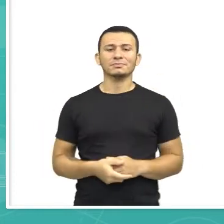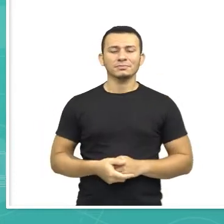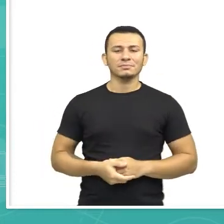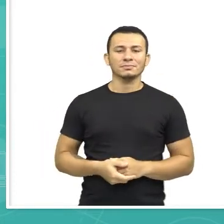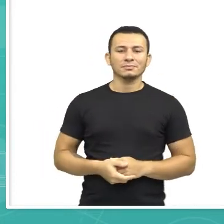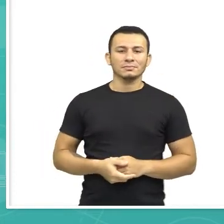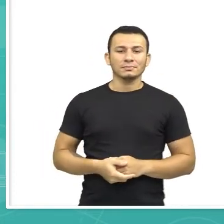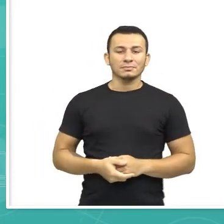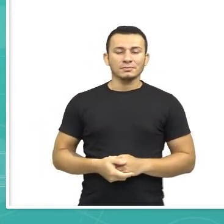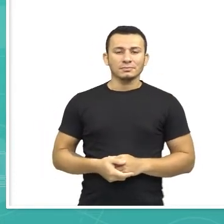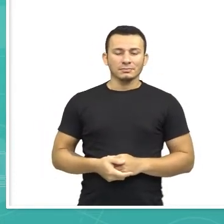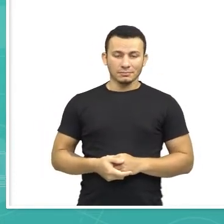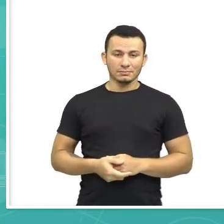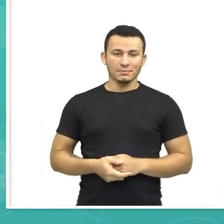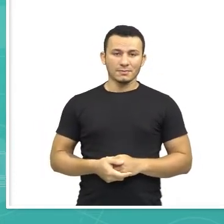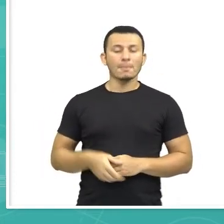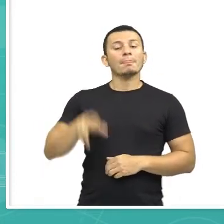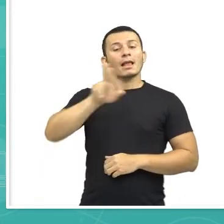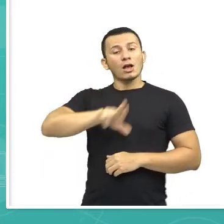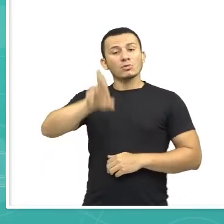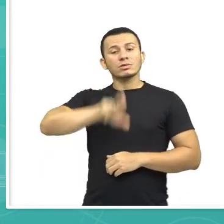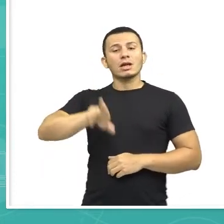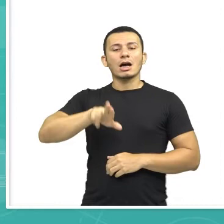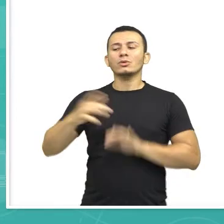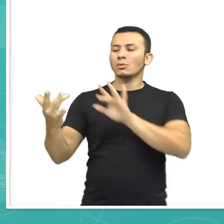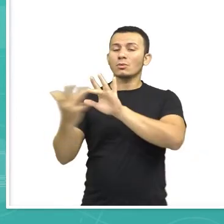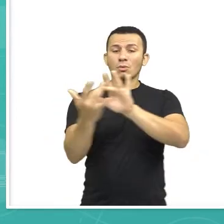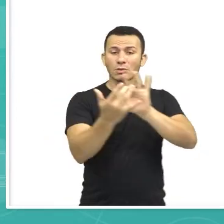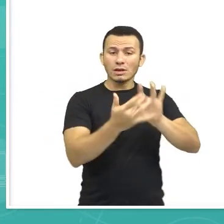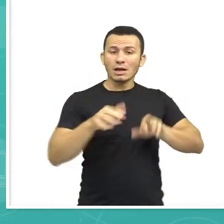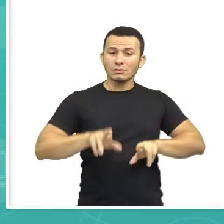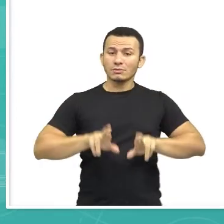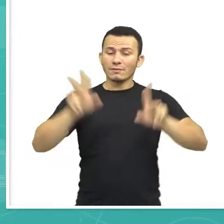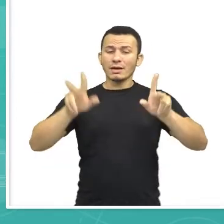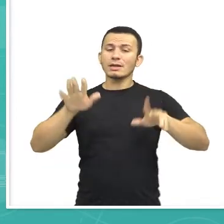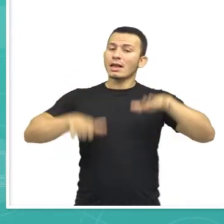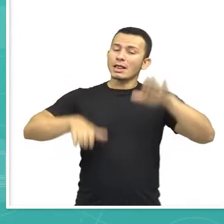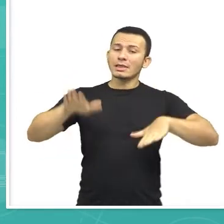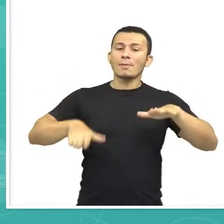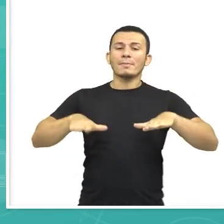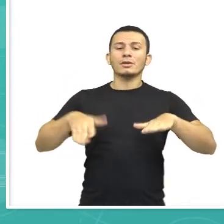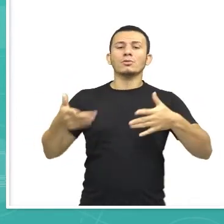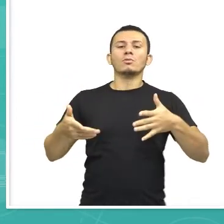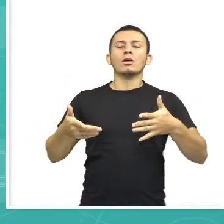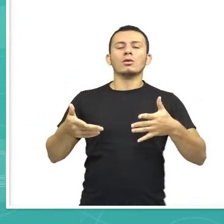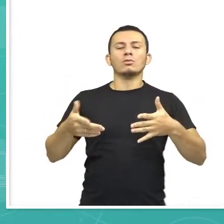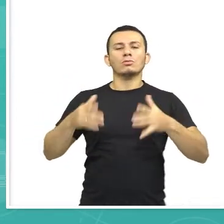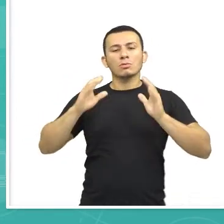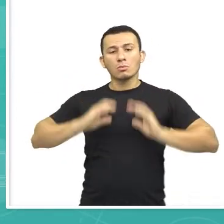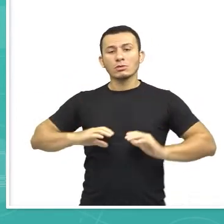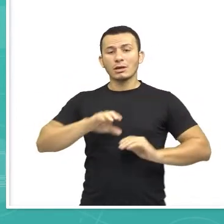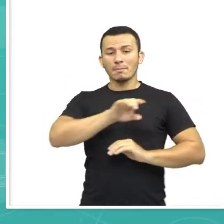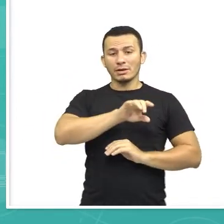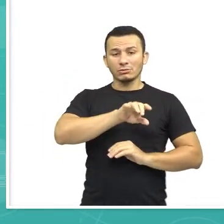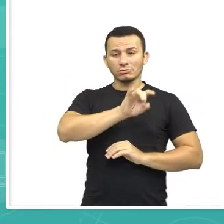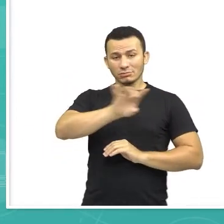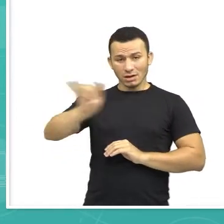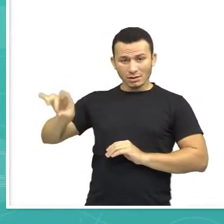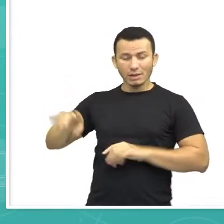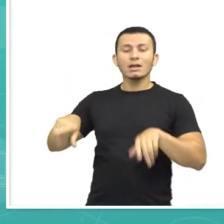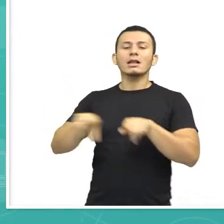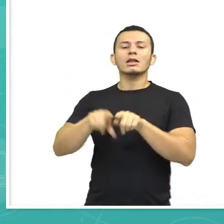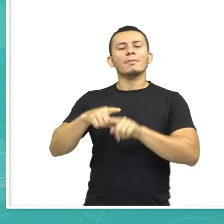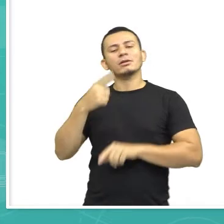aqueles utilizados com as diferentes pessoas, dependendo da função que elas ocupam e do grau de intimidade que temos com